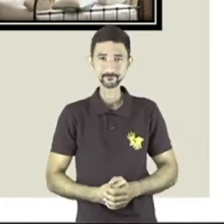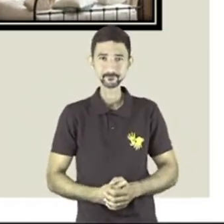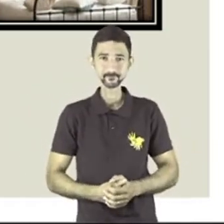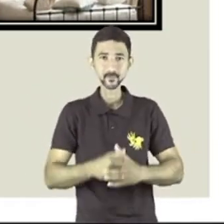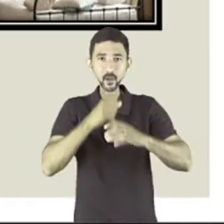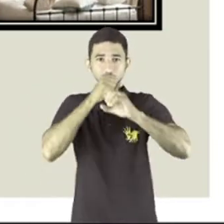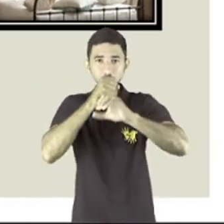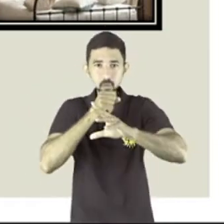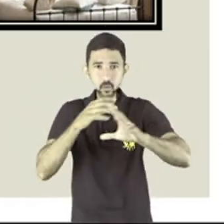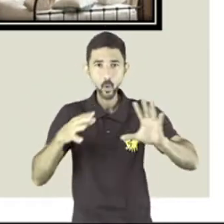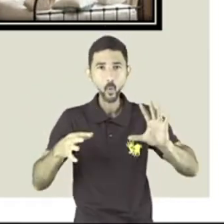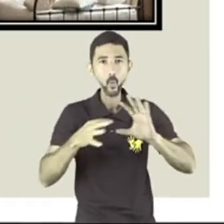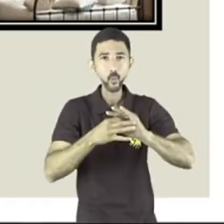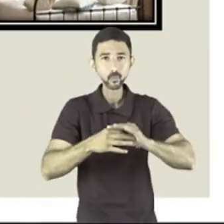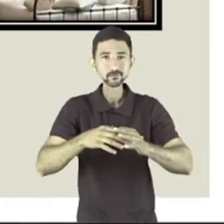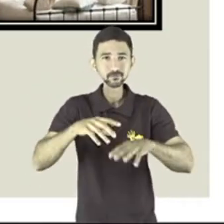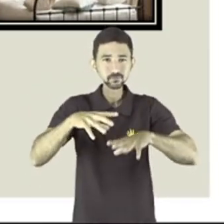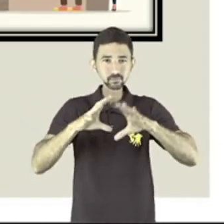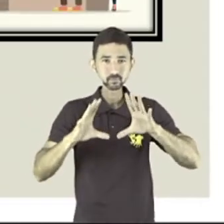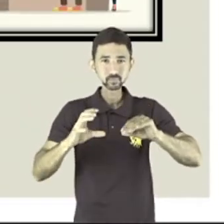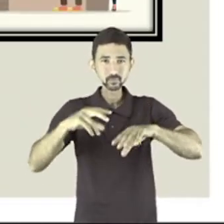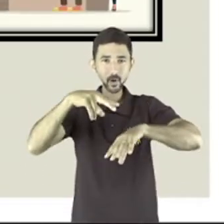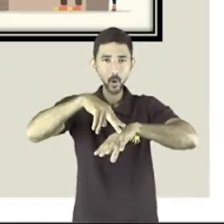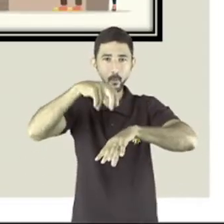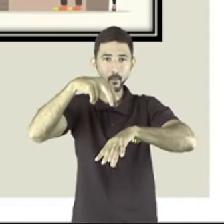Balão rimando com colchão.